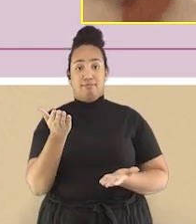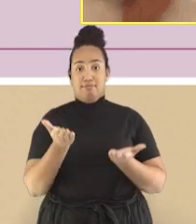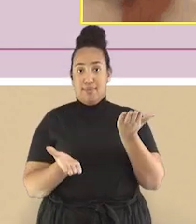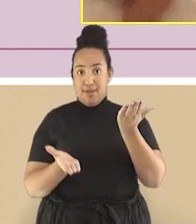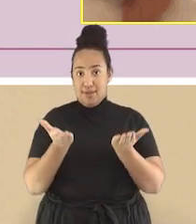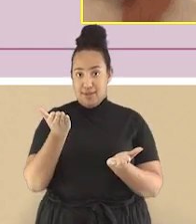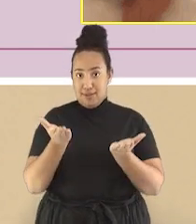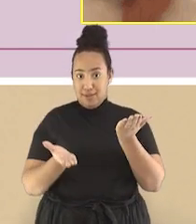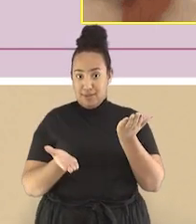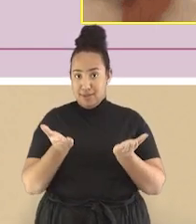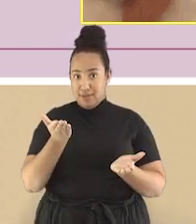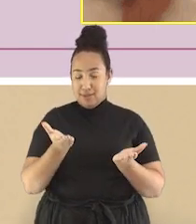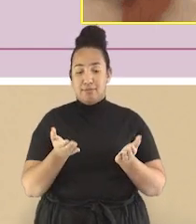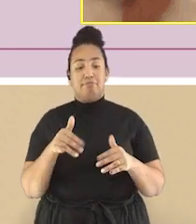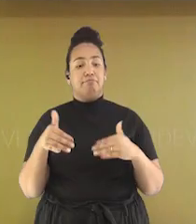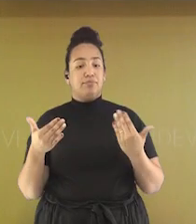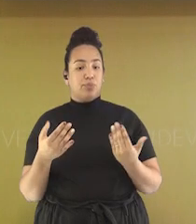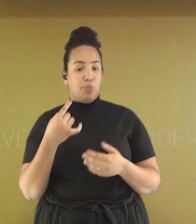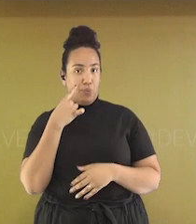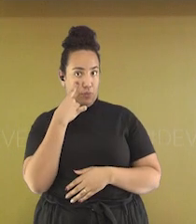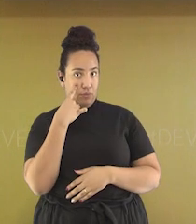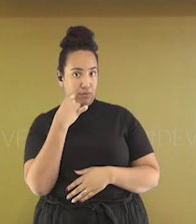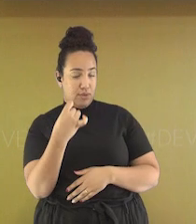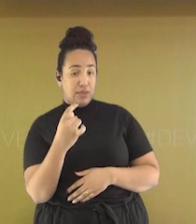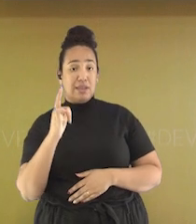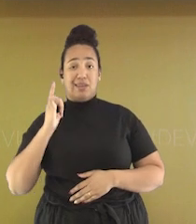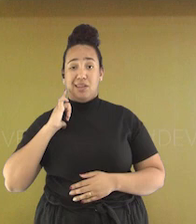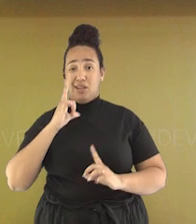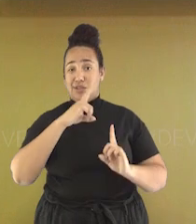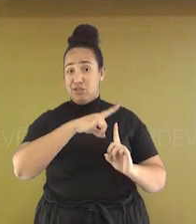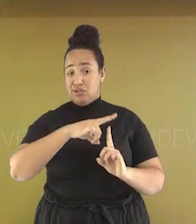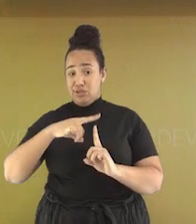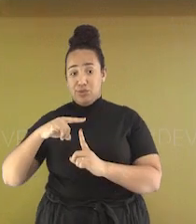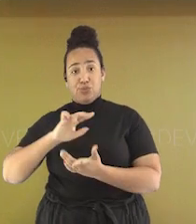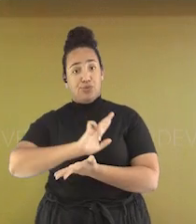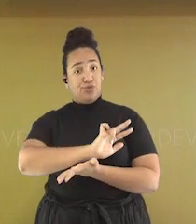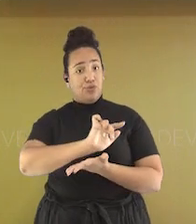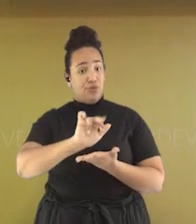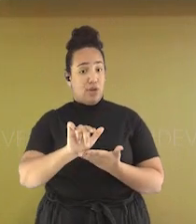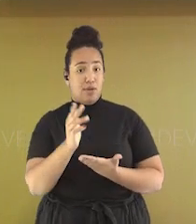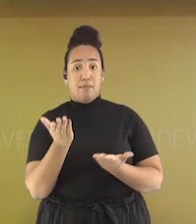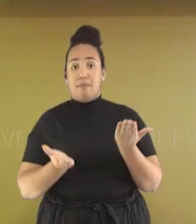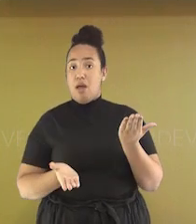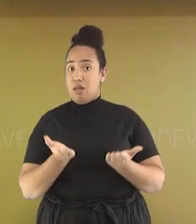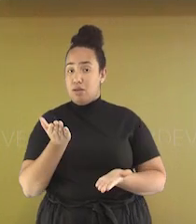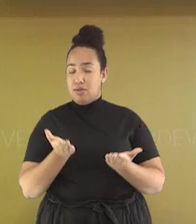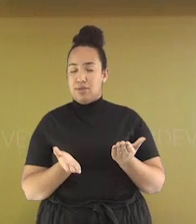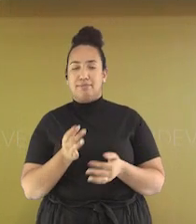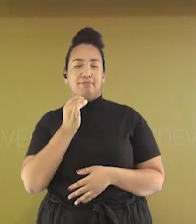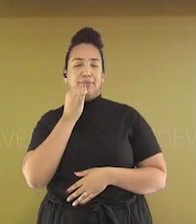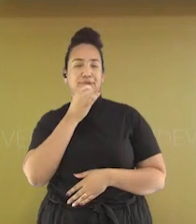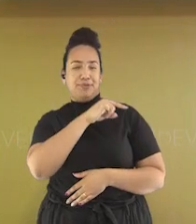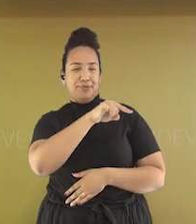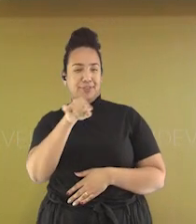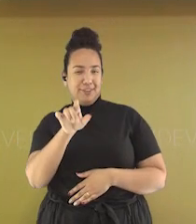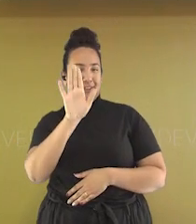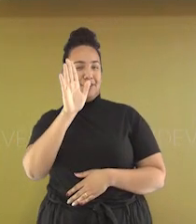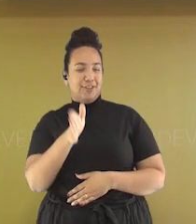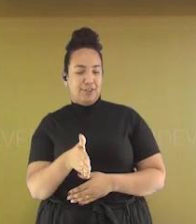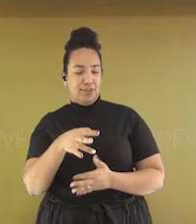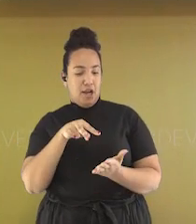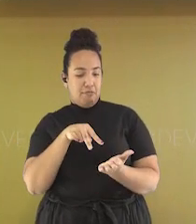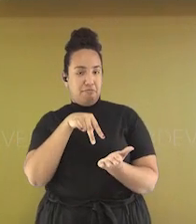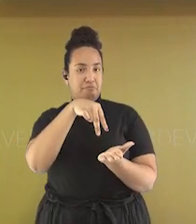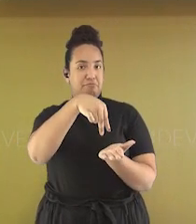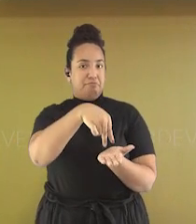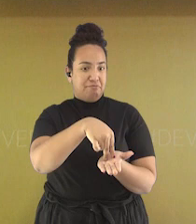massa é a balança. E olha só que interessante, existem diversos tipos de balança. Quem já não subiu em